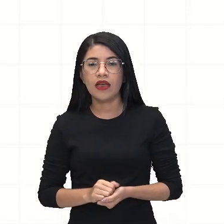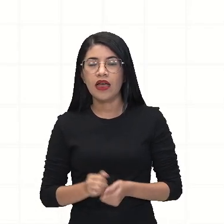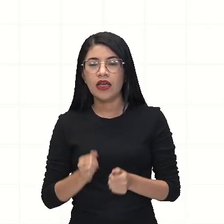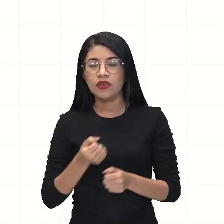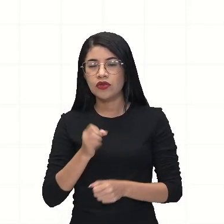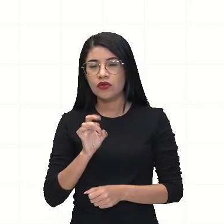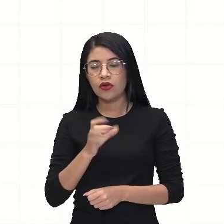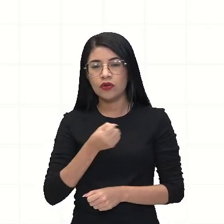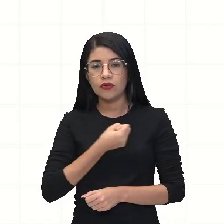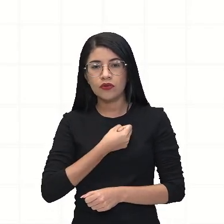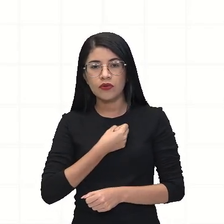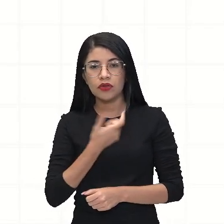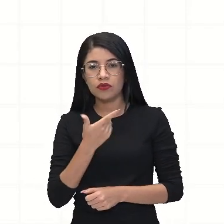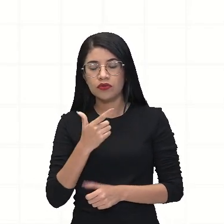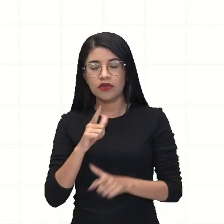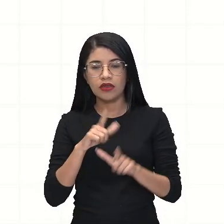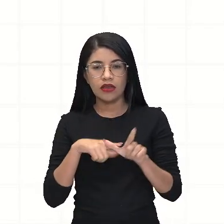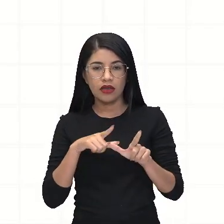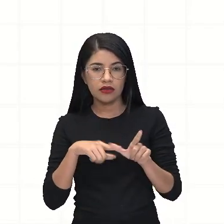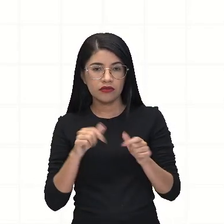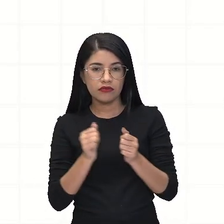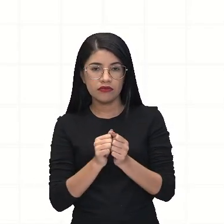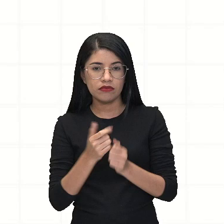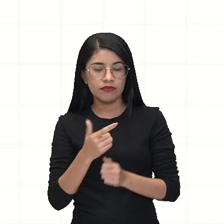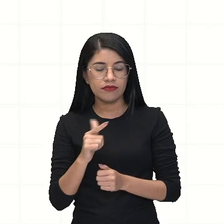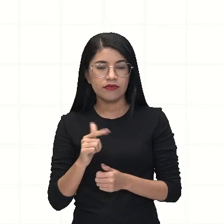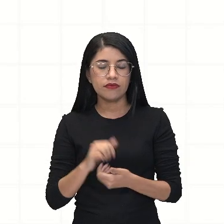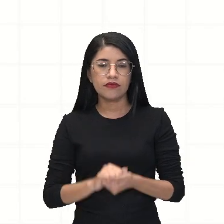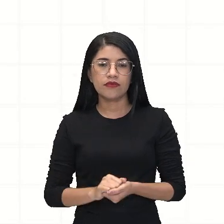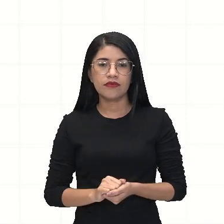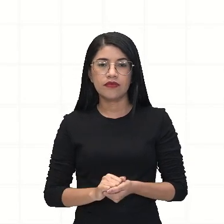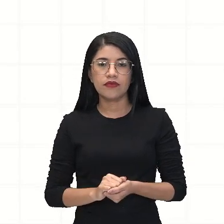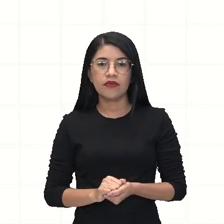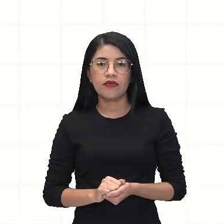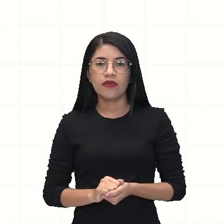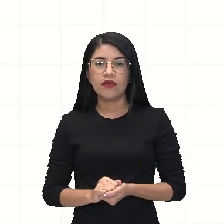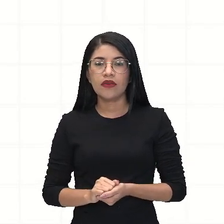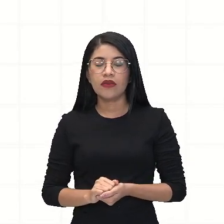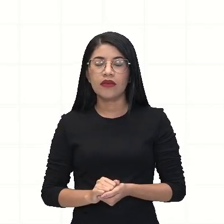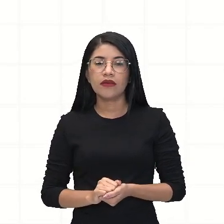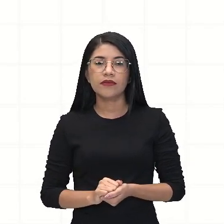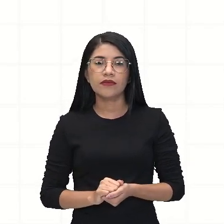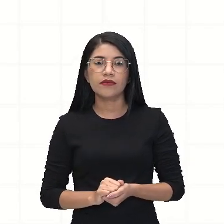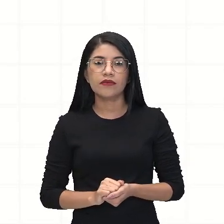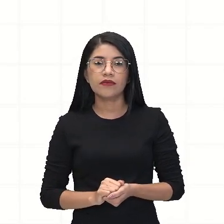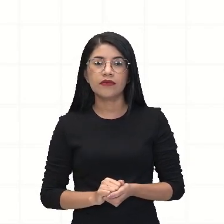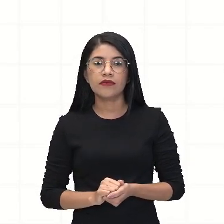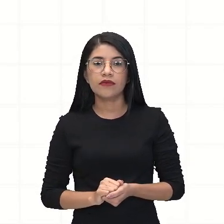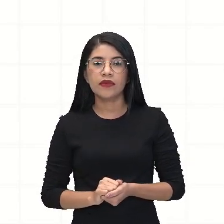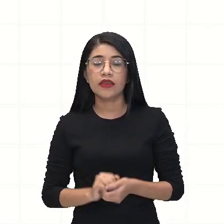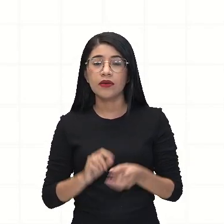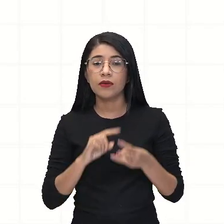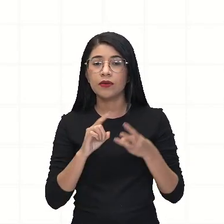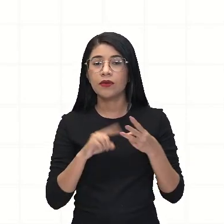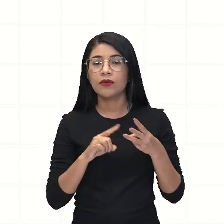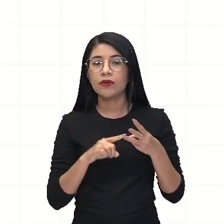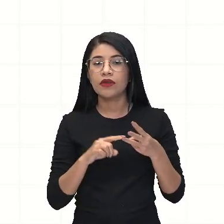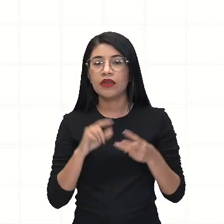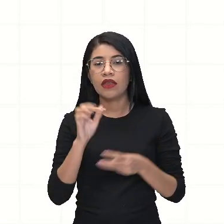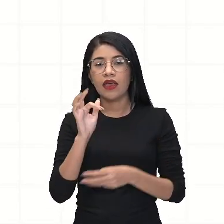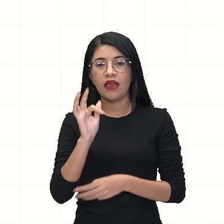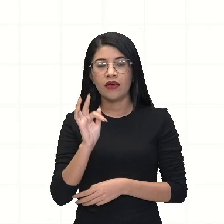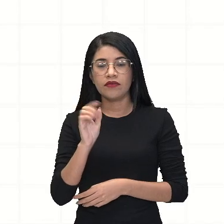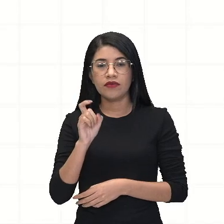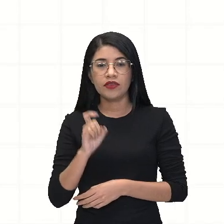né? Então, se a gente observar, vamos começar de trás para frente, né? No número 3, aí eu tenho f de x é igual